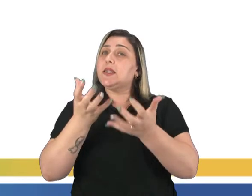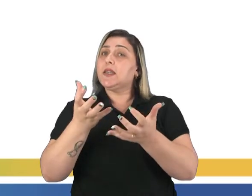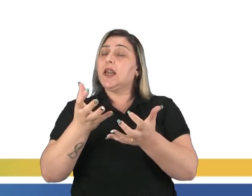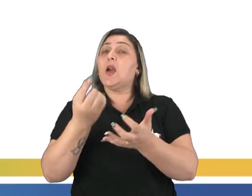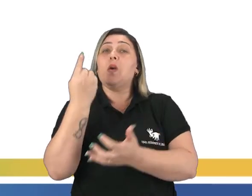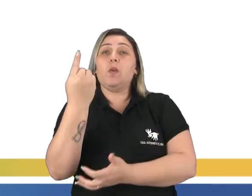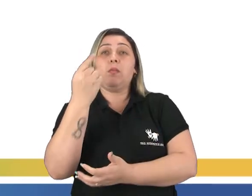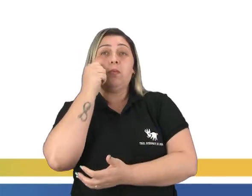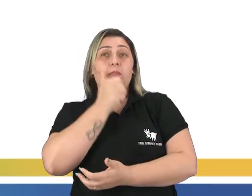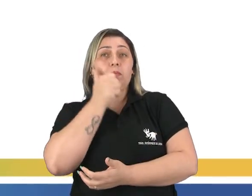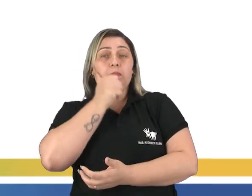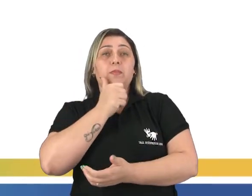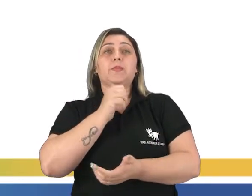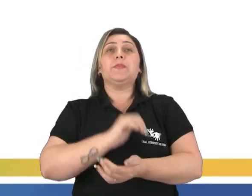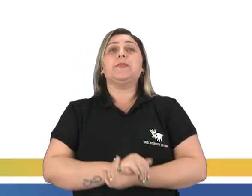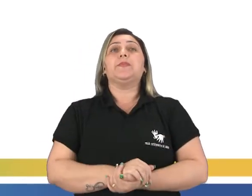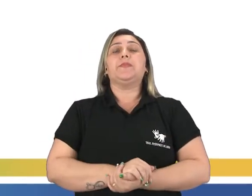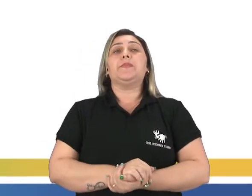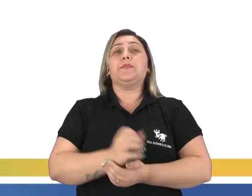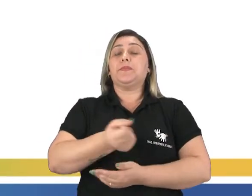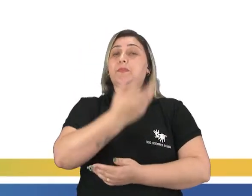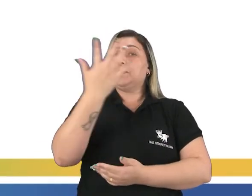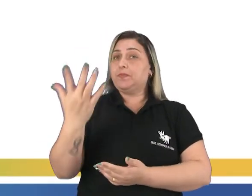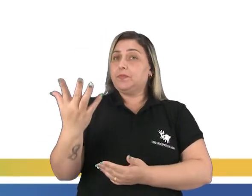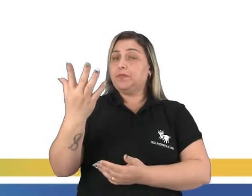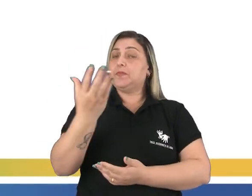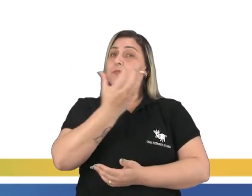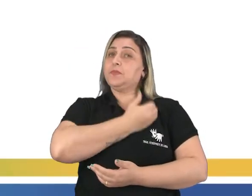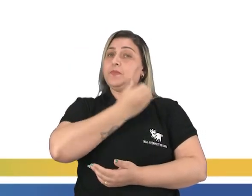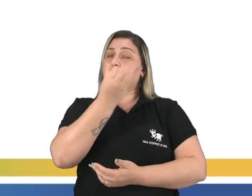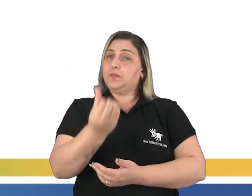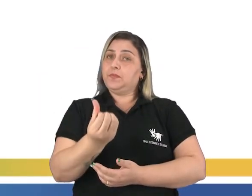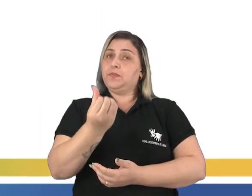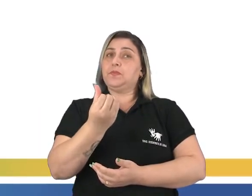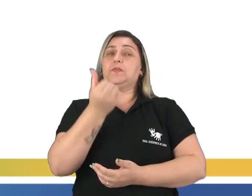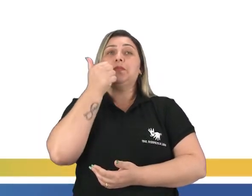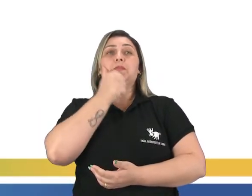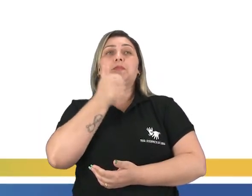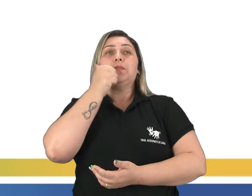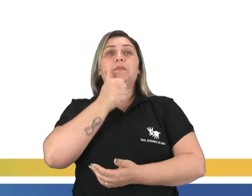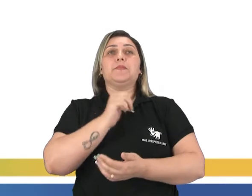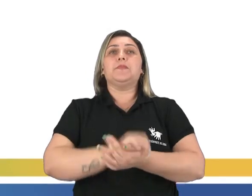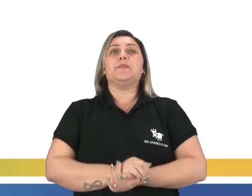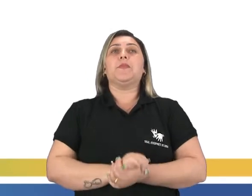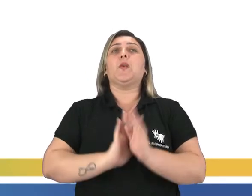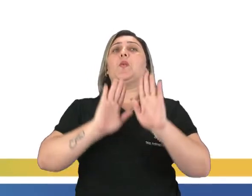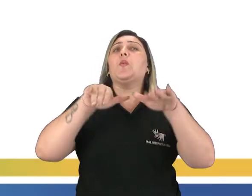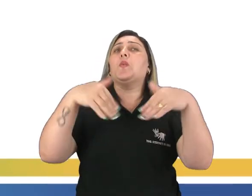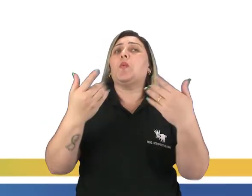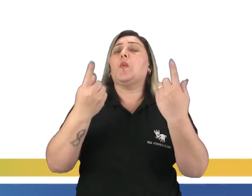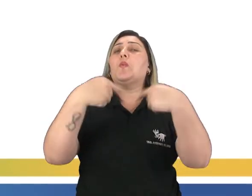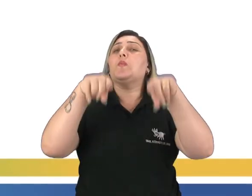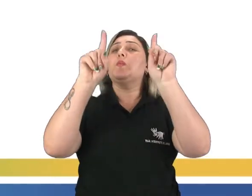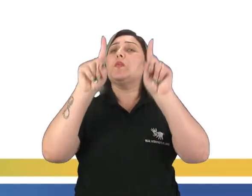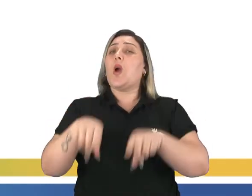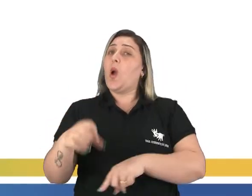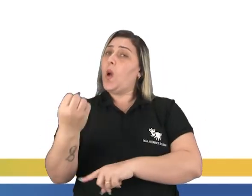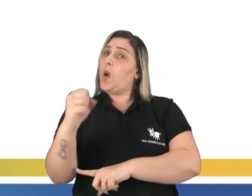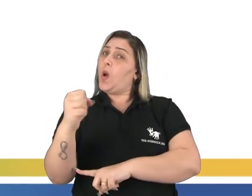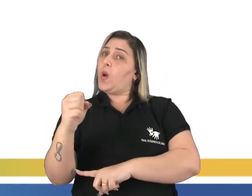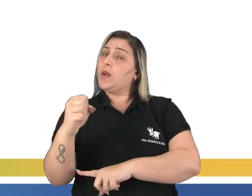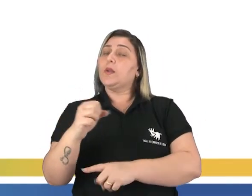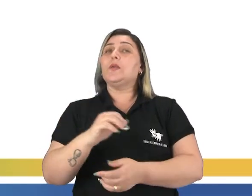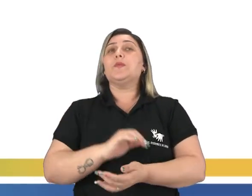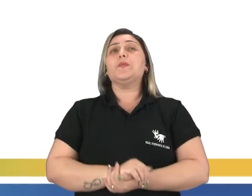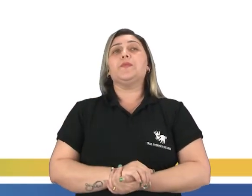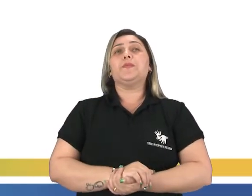no mulher, então vamos colocar a quantidade que é o número 6, ou seja, são 6 mulheres. Outro ponto, quais são os casos possíveis, né?